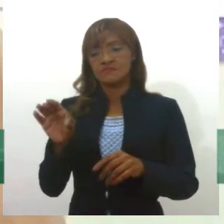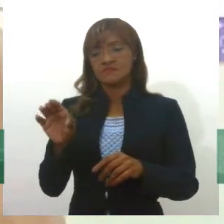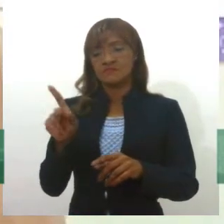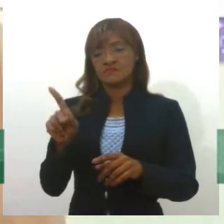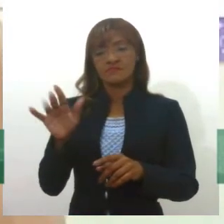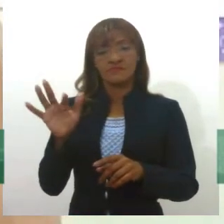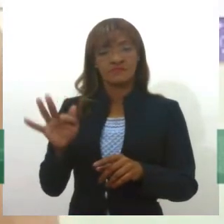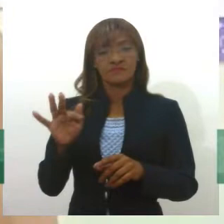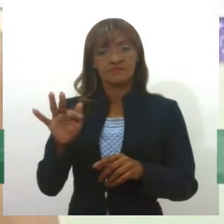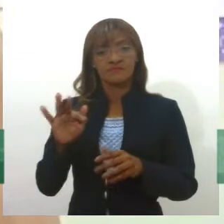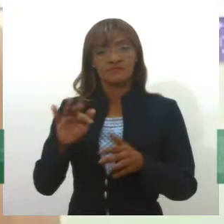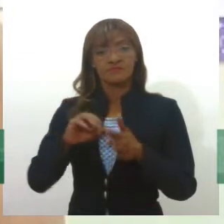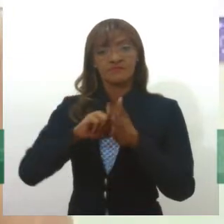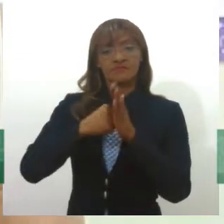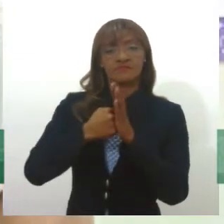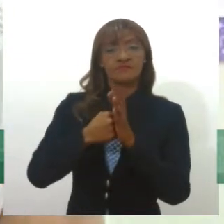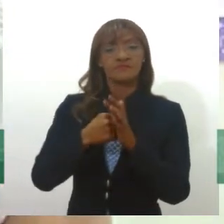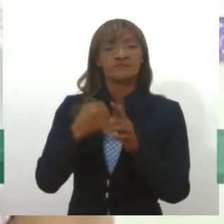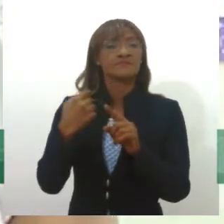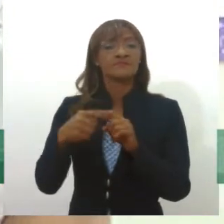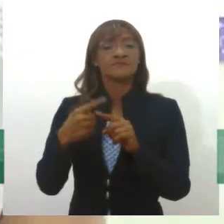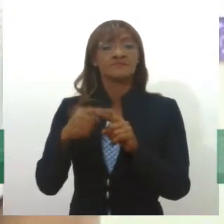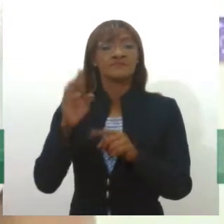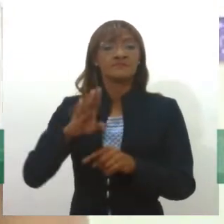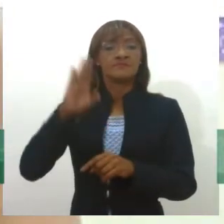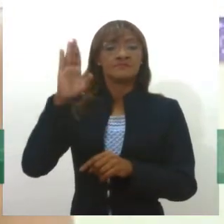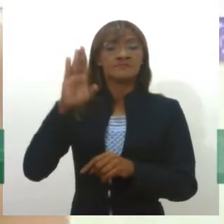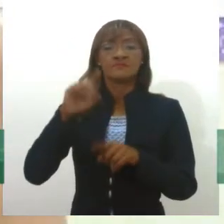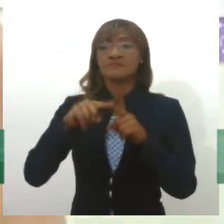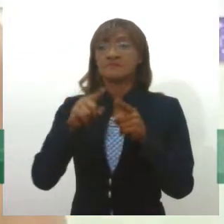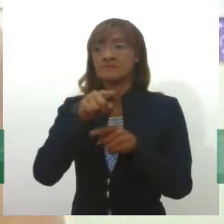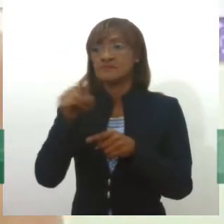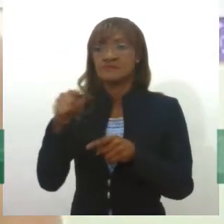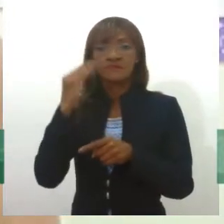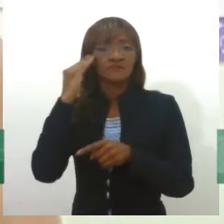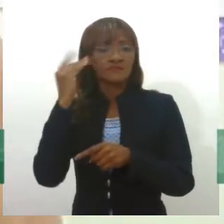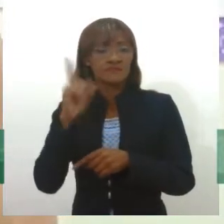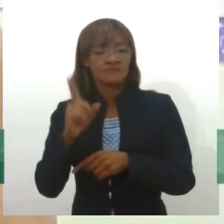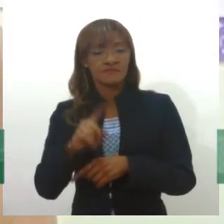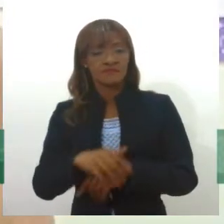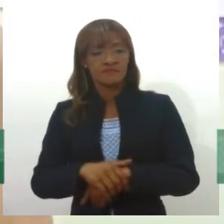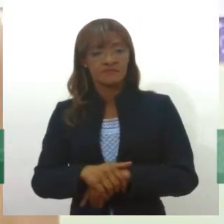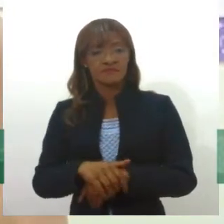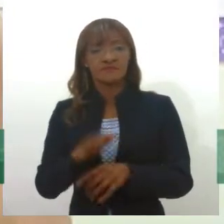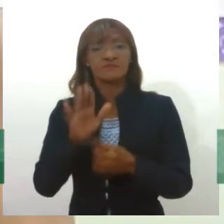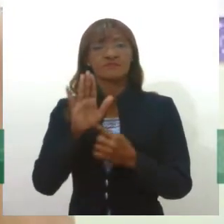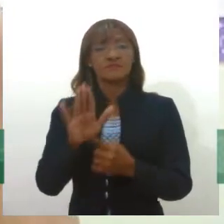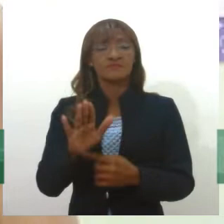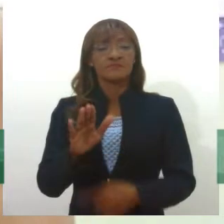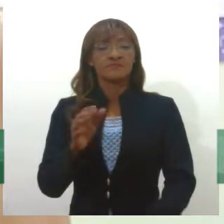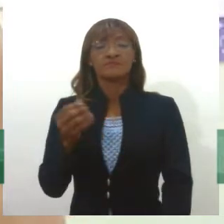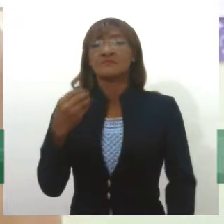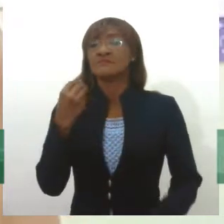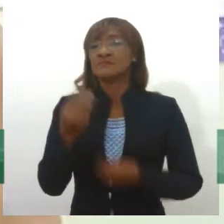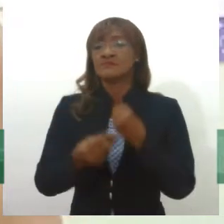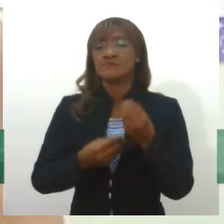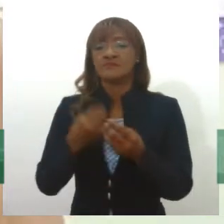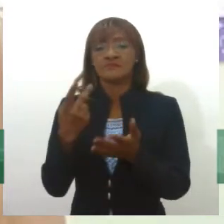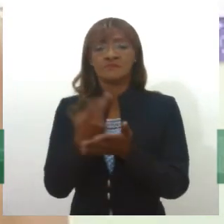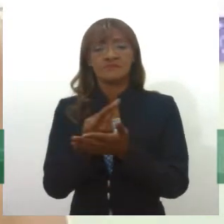Justiça Eleitoral, porque tinham sido candidatas e elas nem tinham conhecimento disso. Isso mostra o quanto as manobras que são feitas